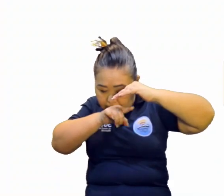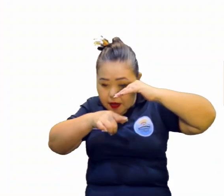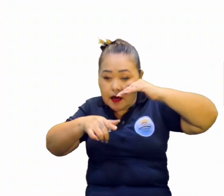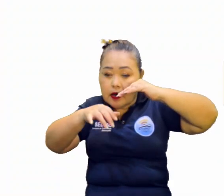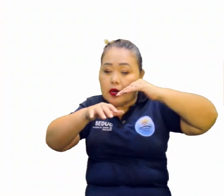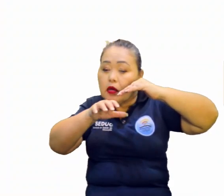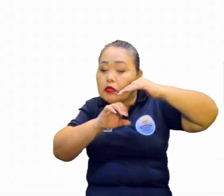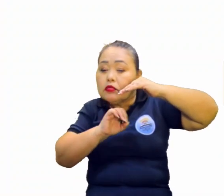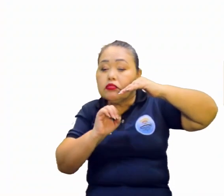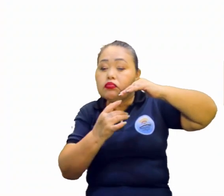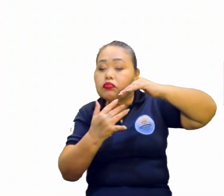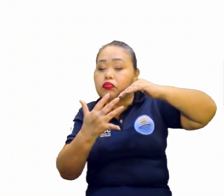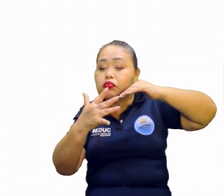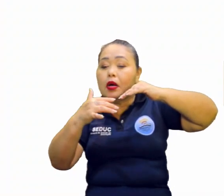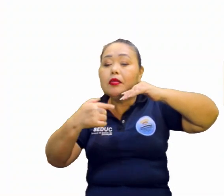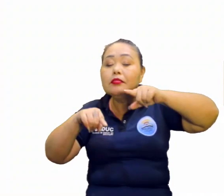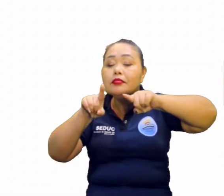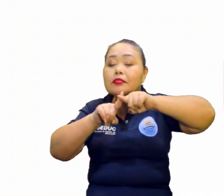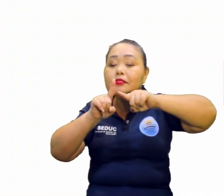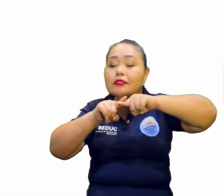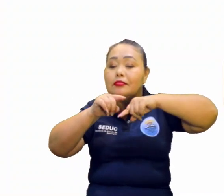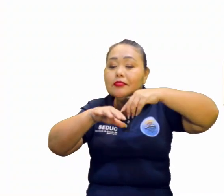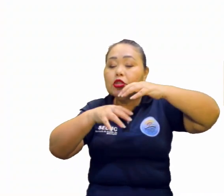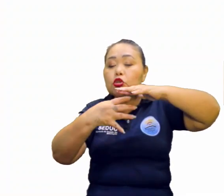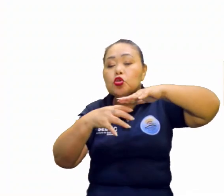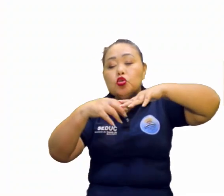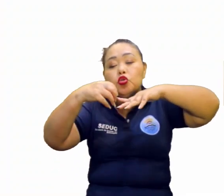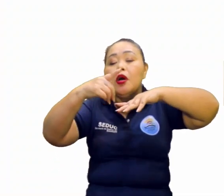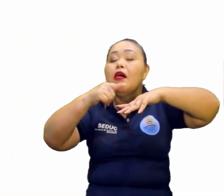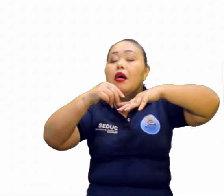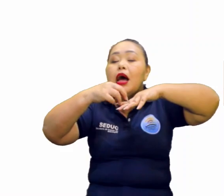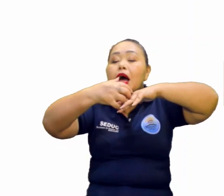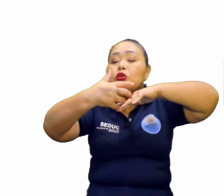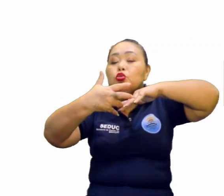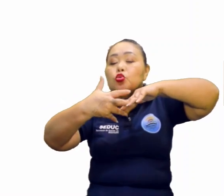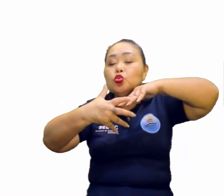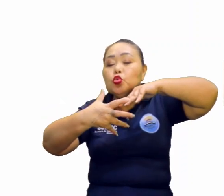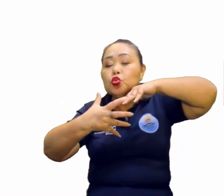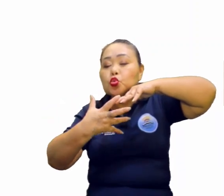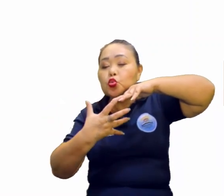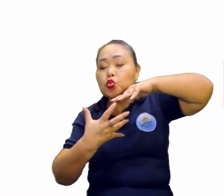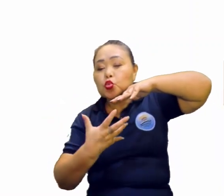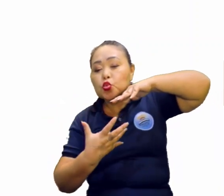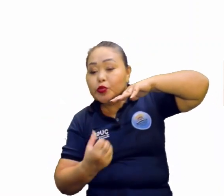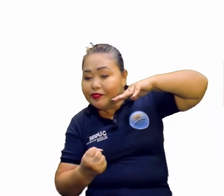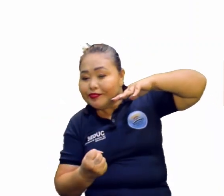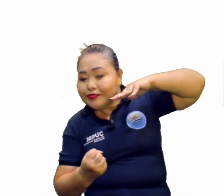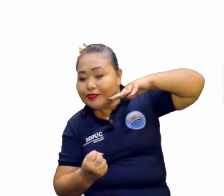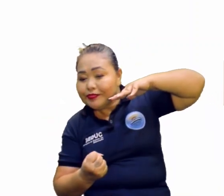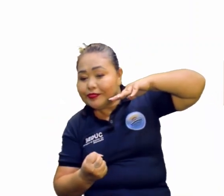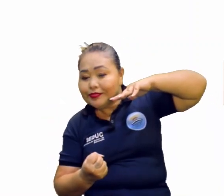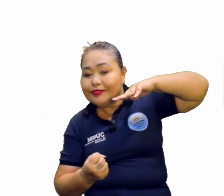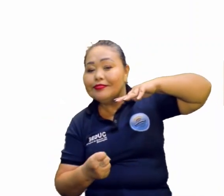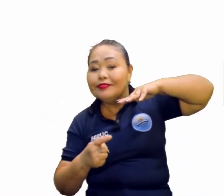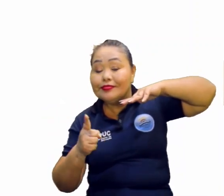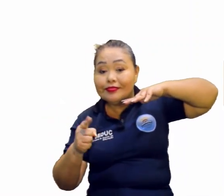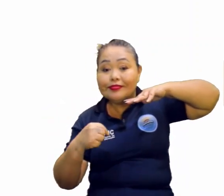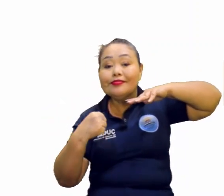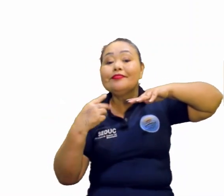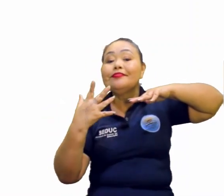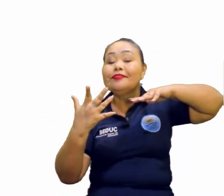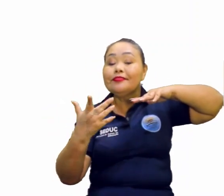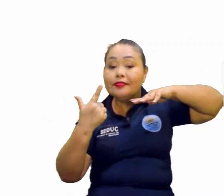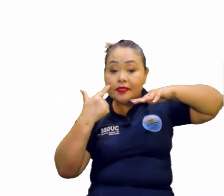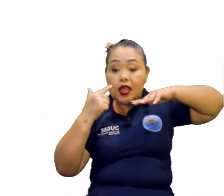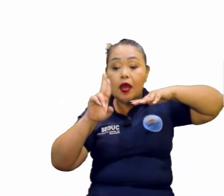e, inclusive, para o processo de infiltração. Então, a dinâmica desse solo vai ser mudada. E aí eu atendo tanto as espécies